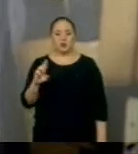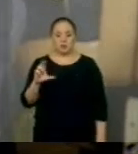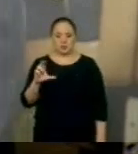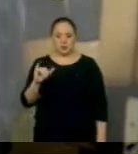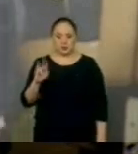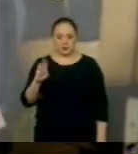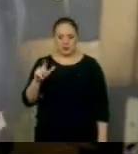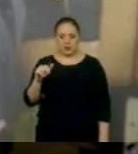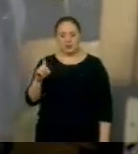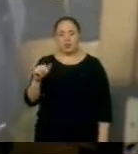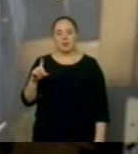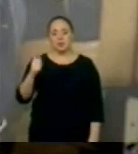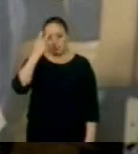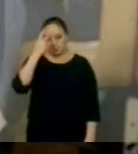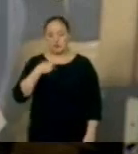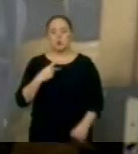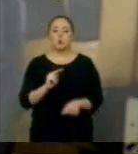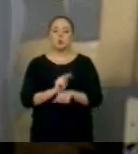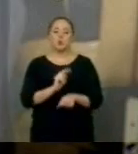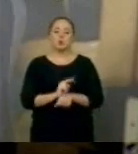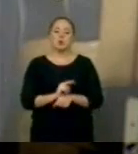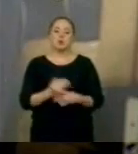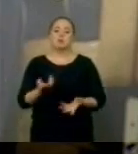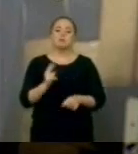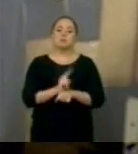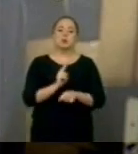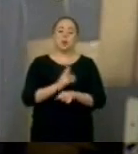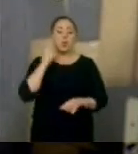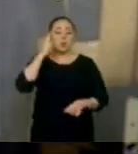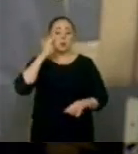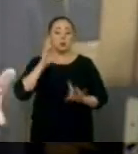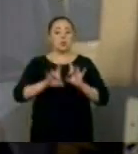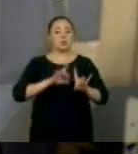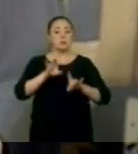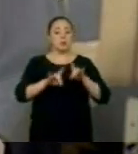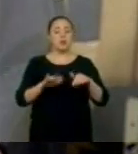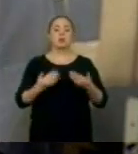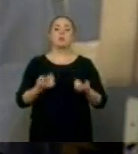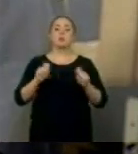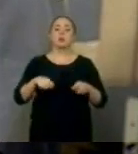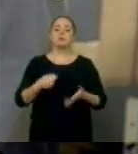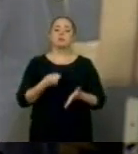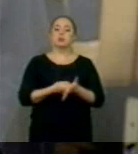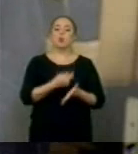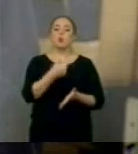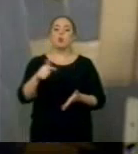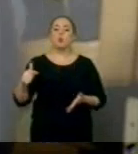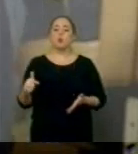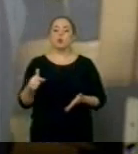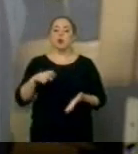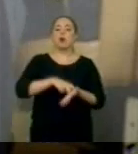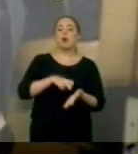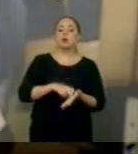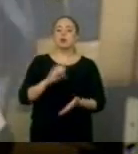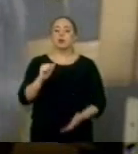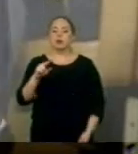pessoal, a Constituição o manteve em hipótese específica. Daí, portanto, é possível a imposição de outras medidas